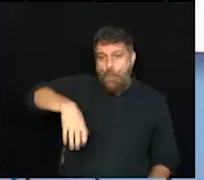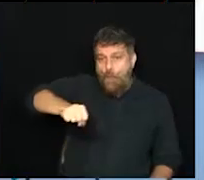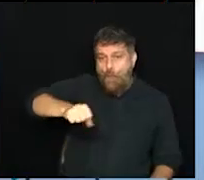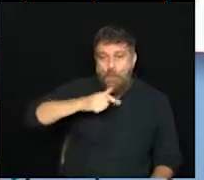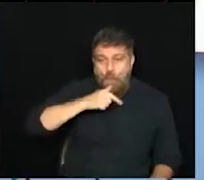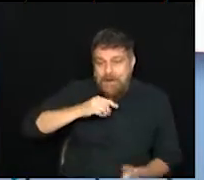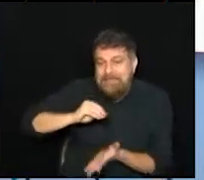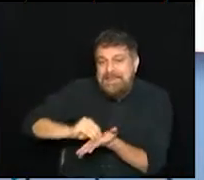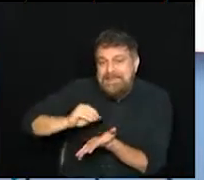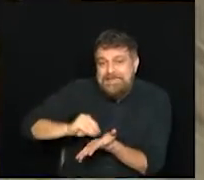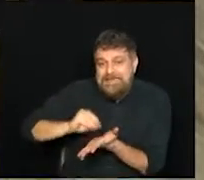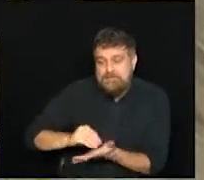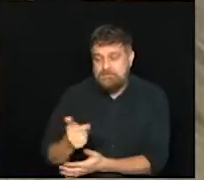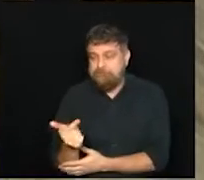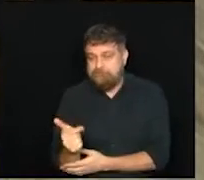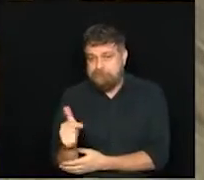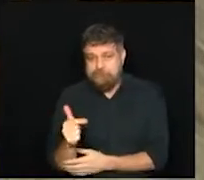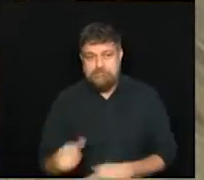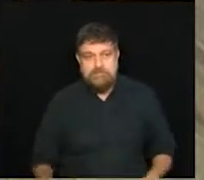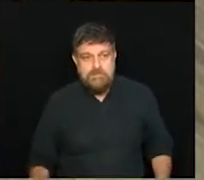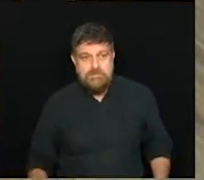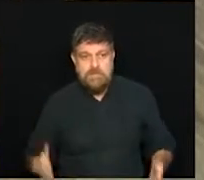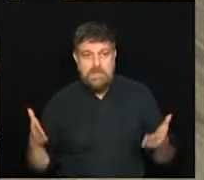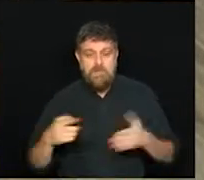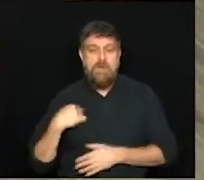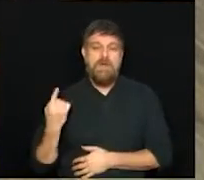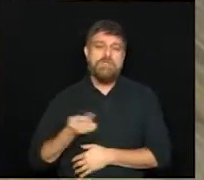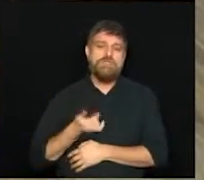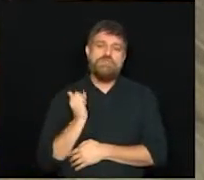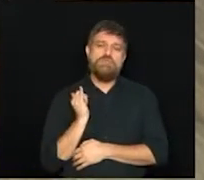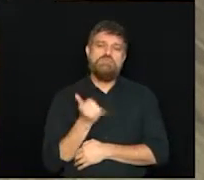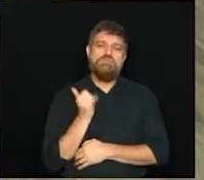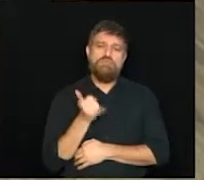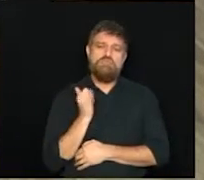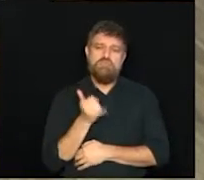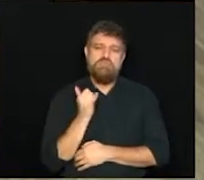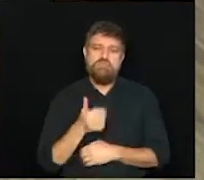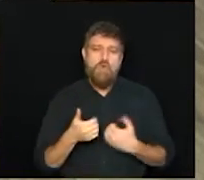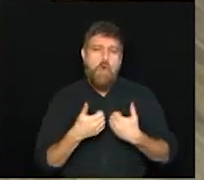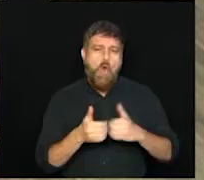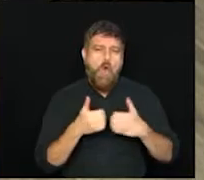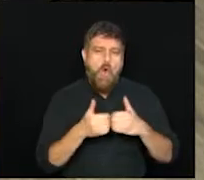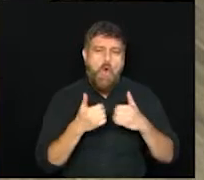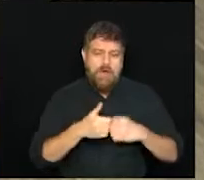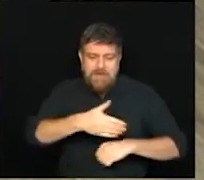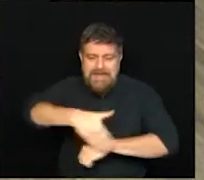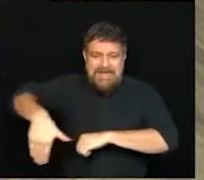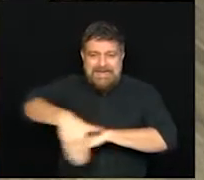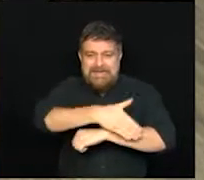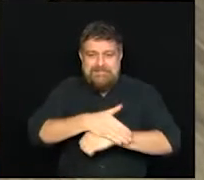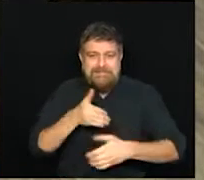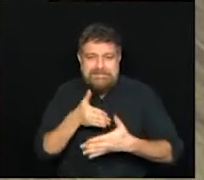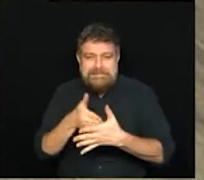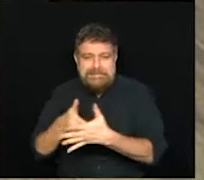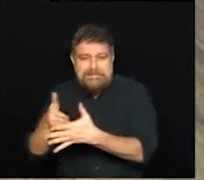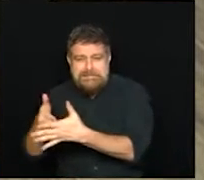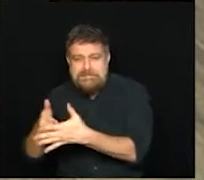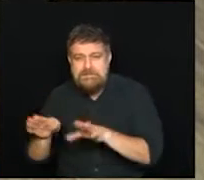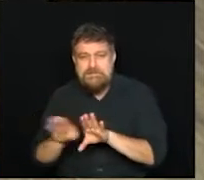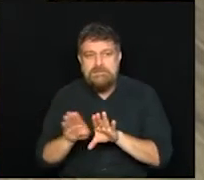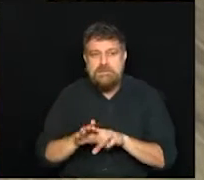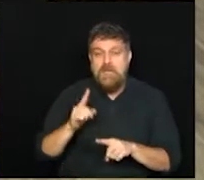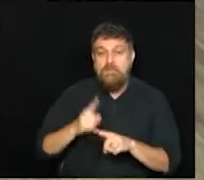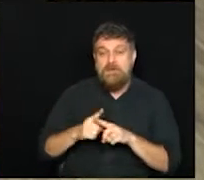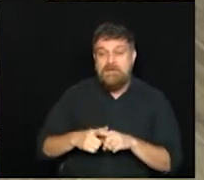sem água. Agora, Mirna Abreu, a gente fala sobre transporte, sobre ruas interditadas e o motivo